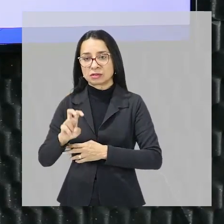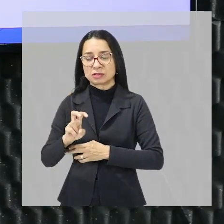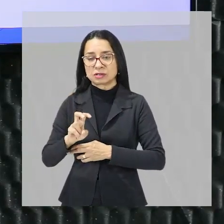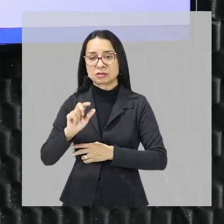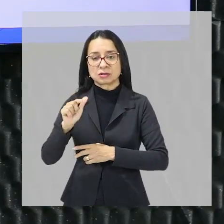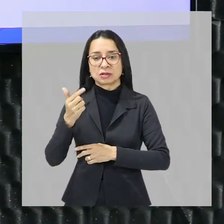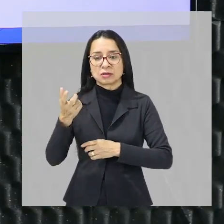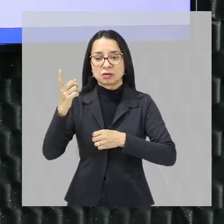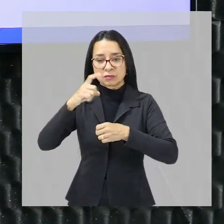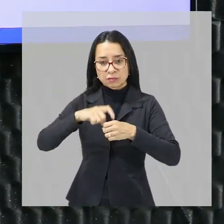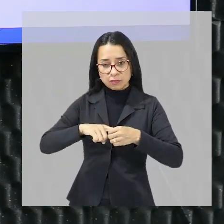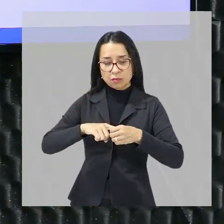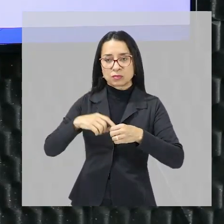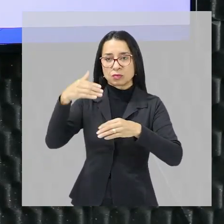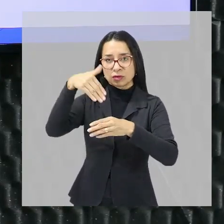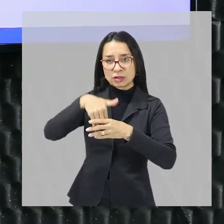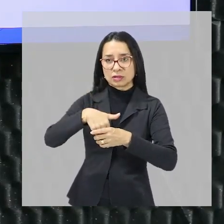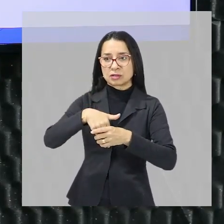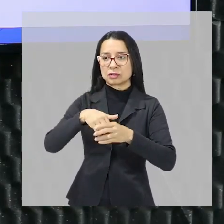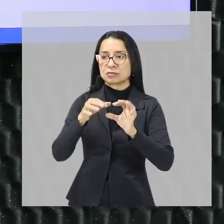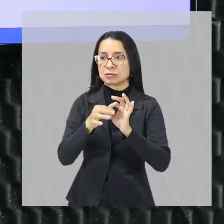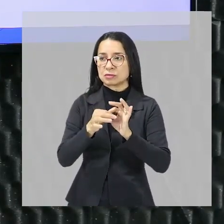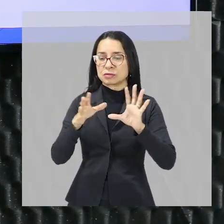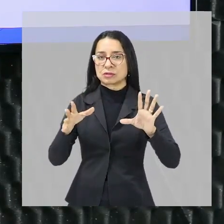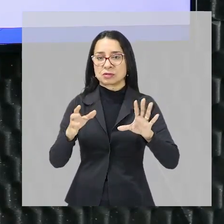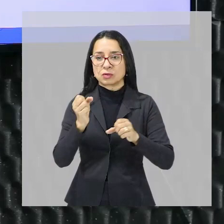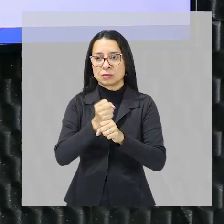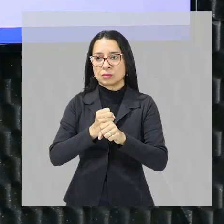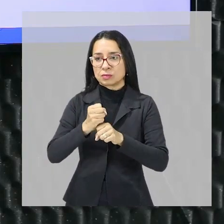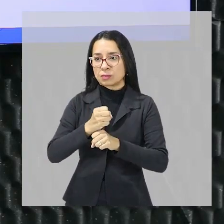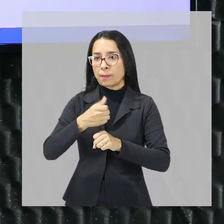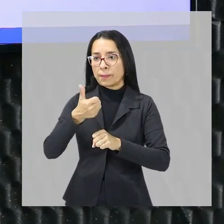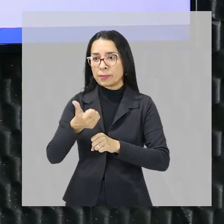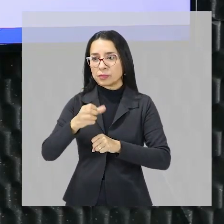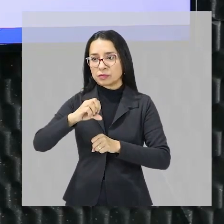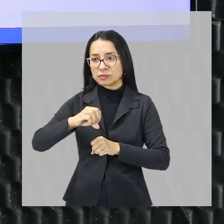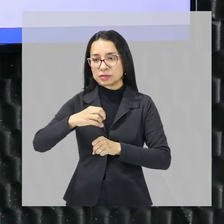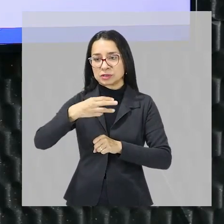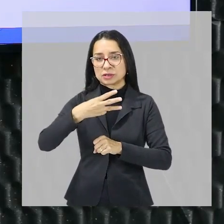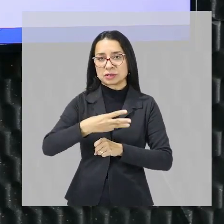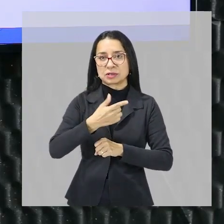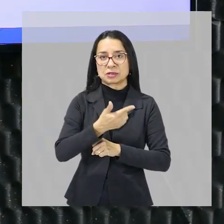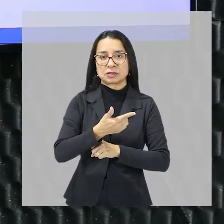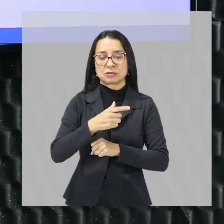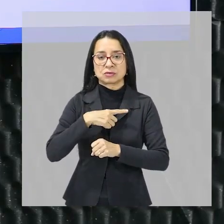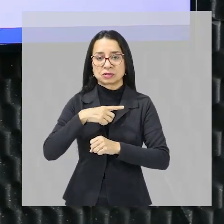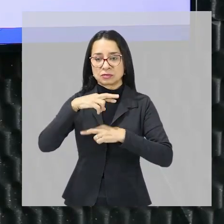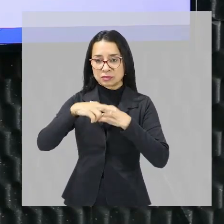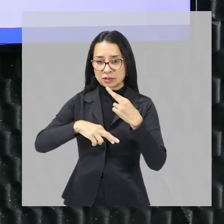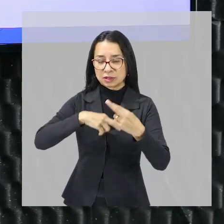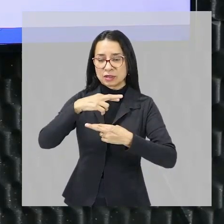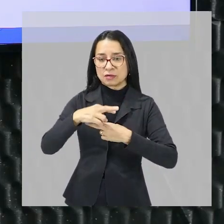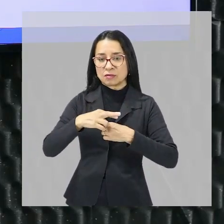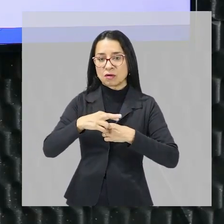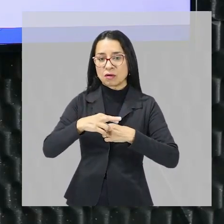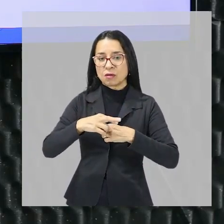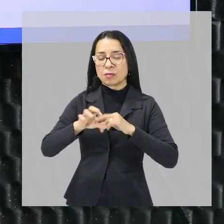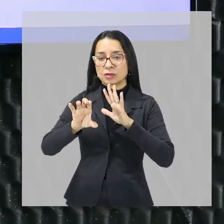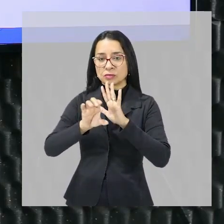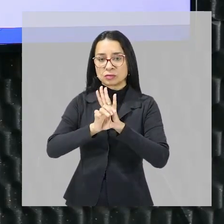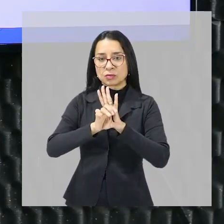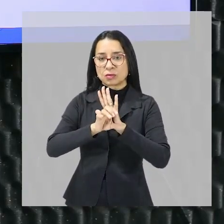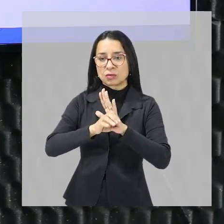democraticamente. Mas em 32 houve a reforma do Código Eleitoral Brasileiro. Em